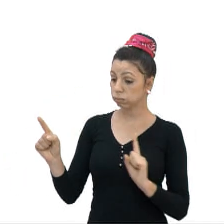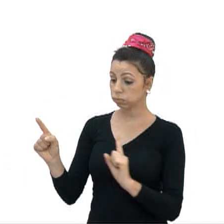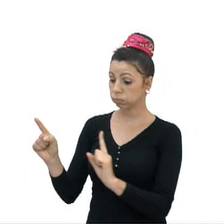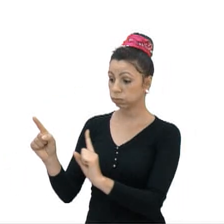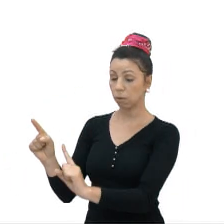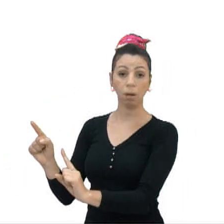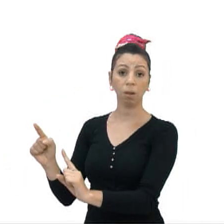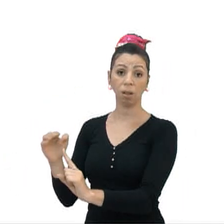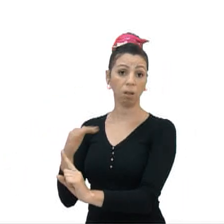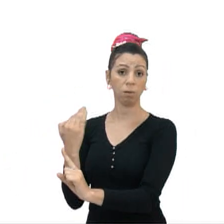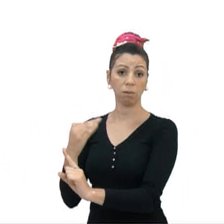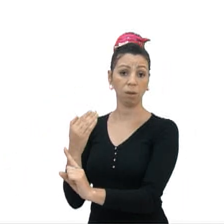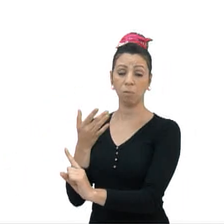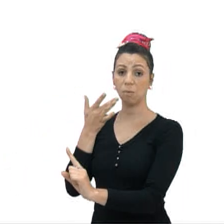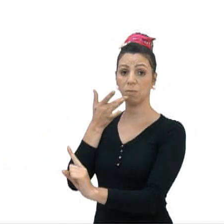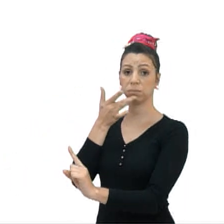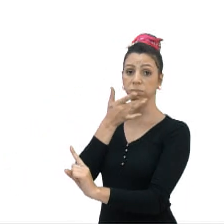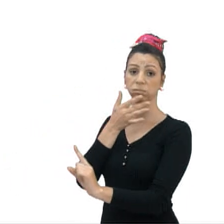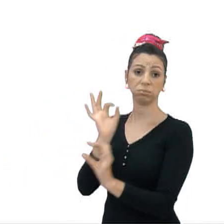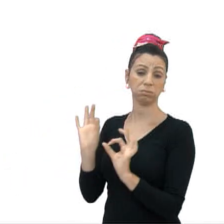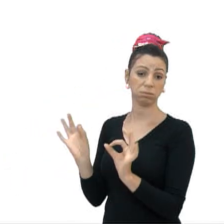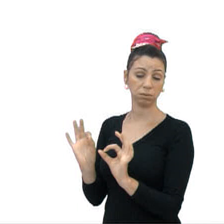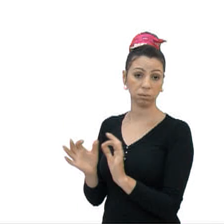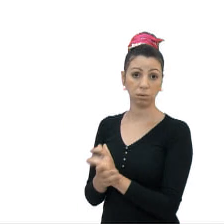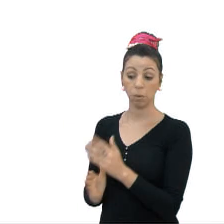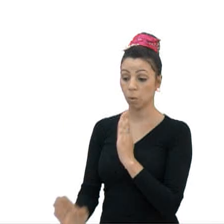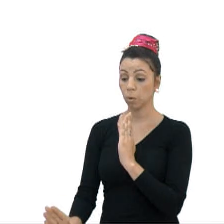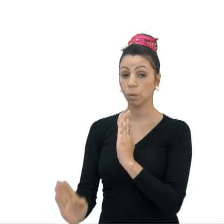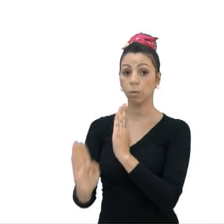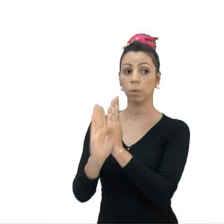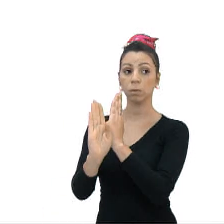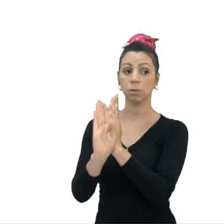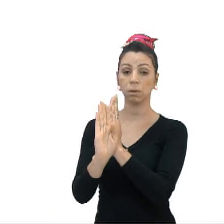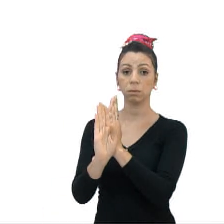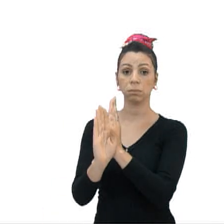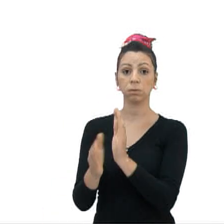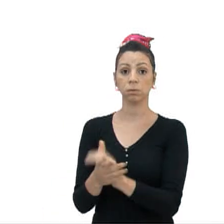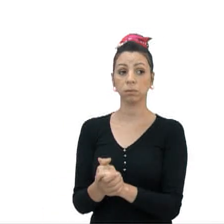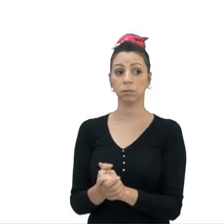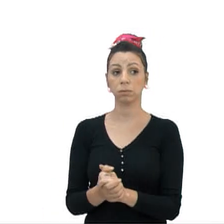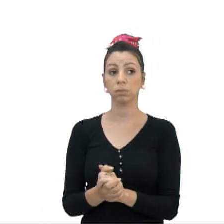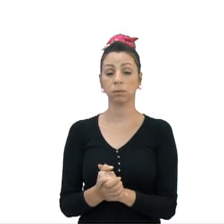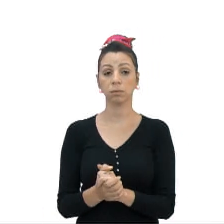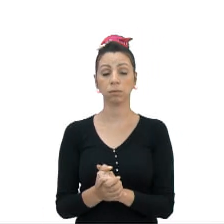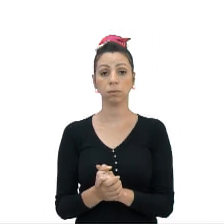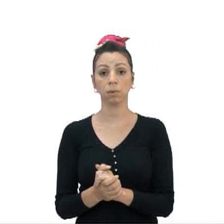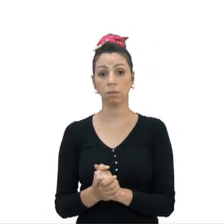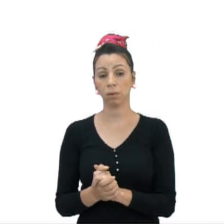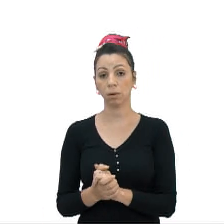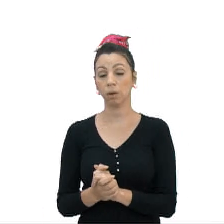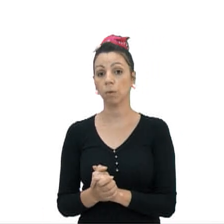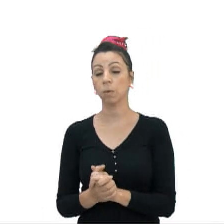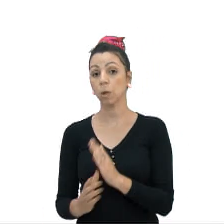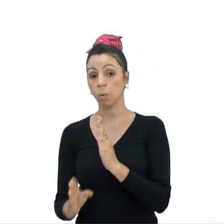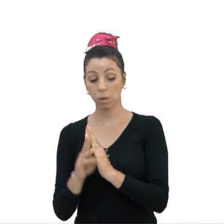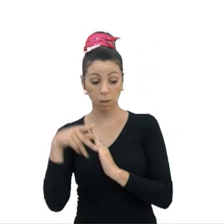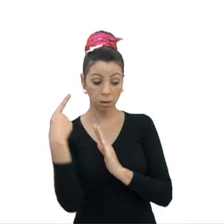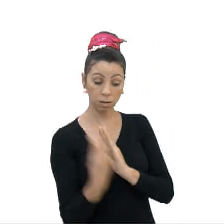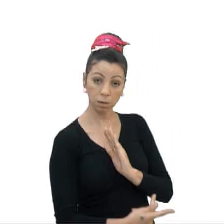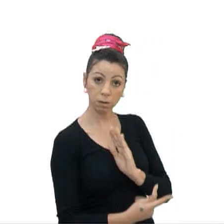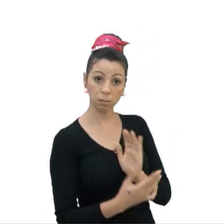os primores, que não encontrei ou encontrava, tanto faz, tá? Por cá, sem que